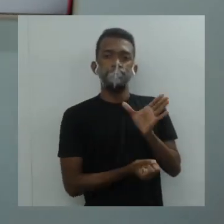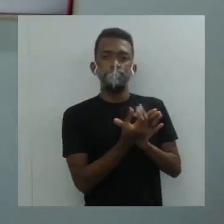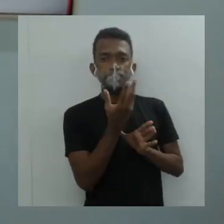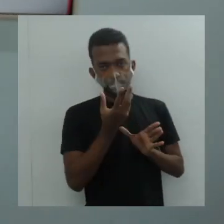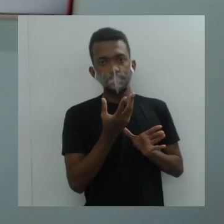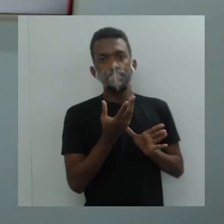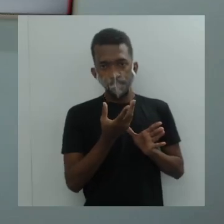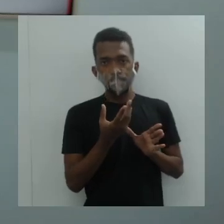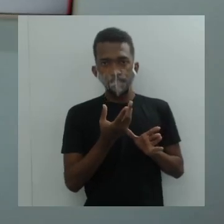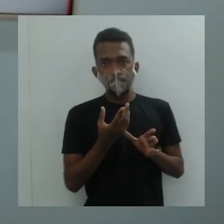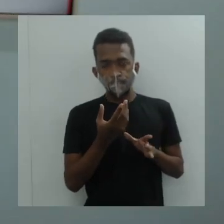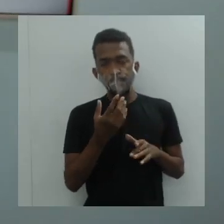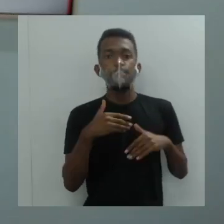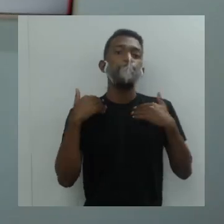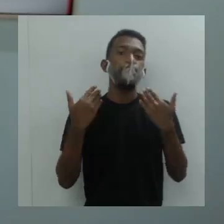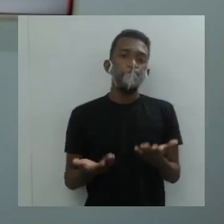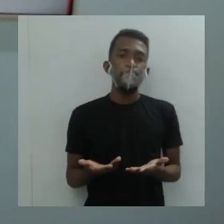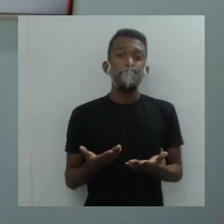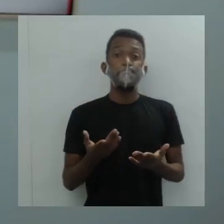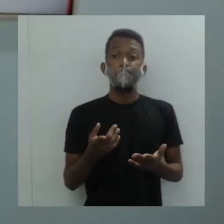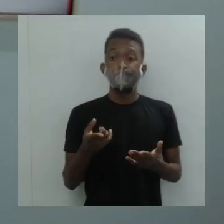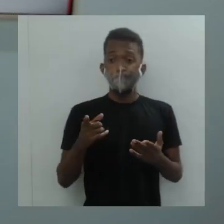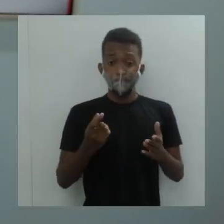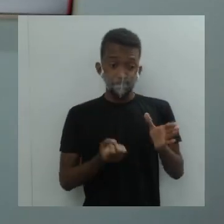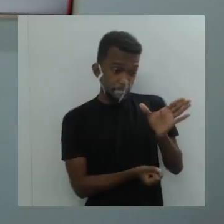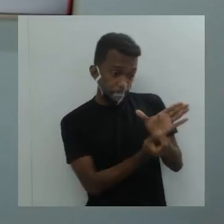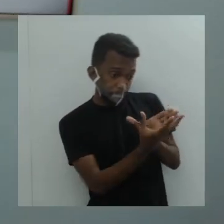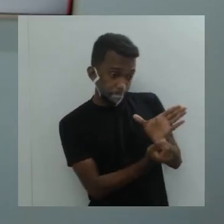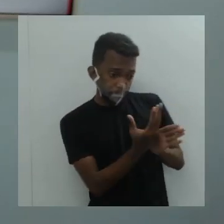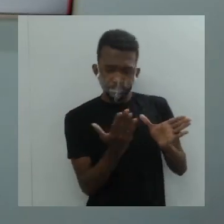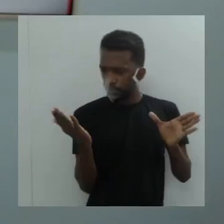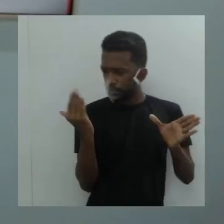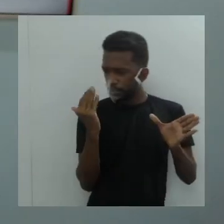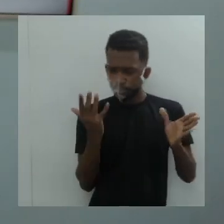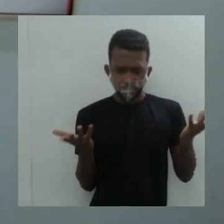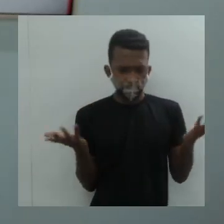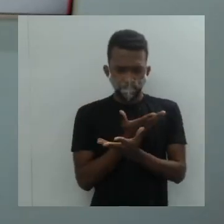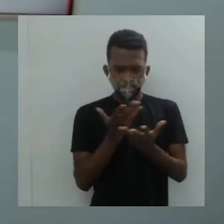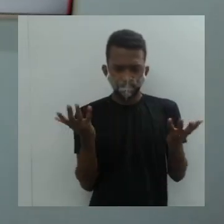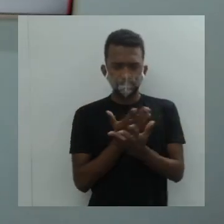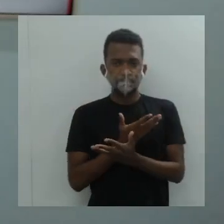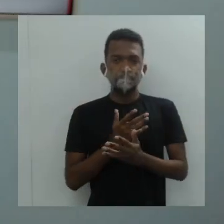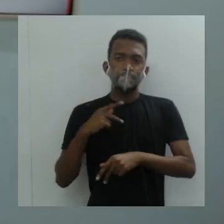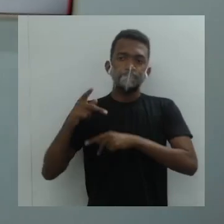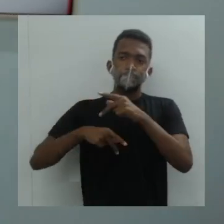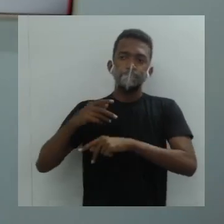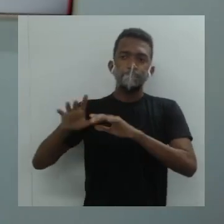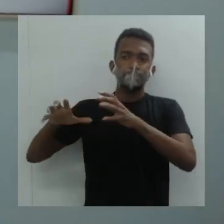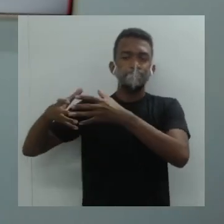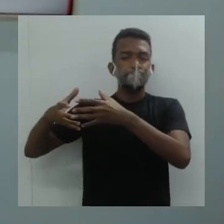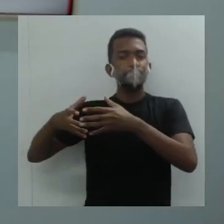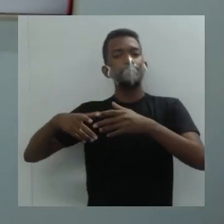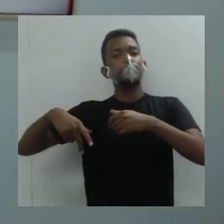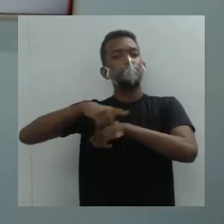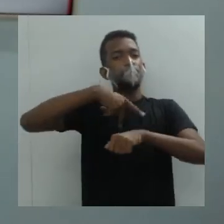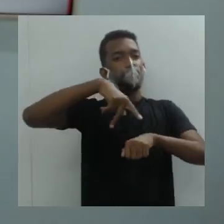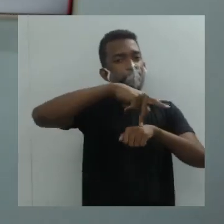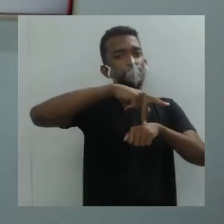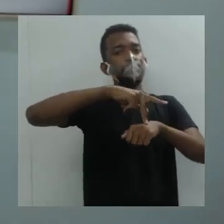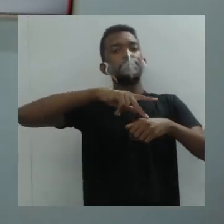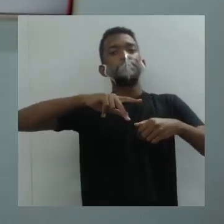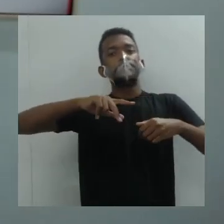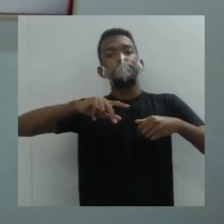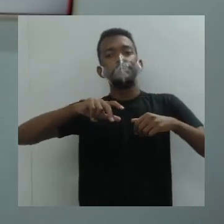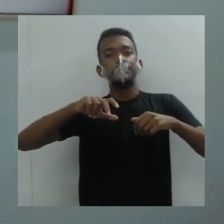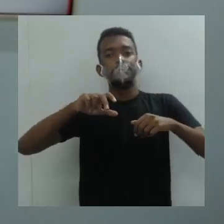produzir. E é nessa interação que as populações, os países, os continentes,